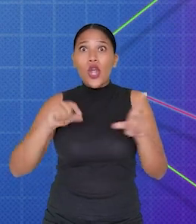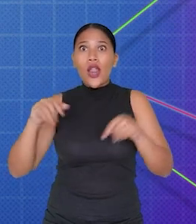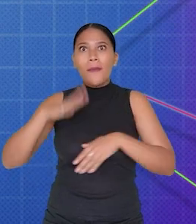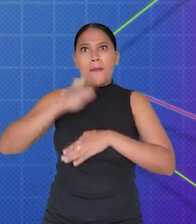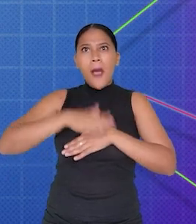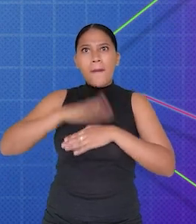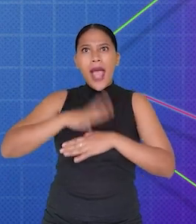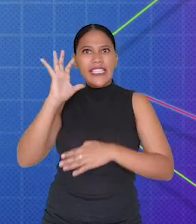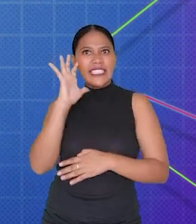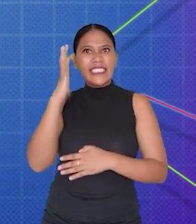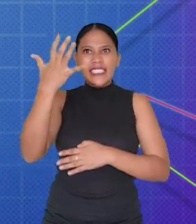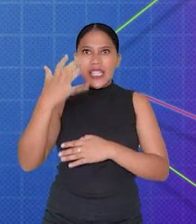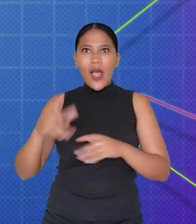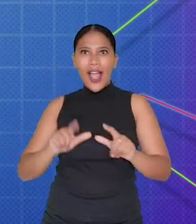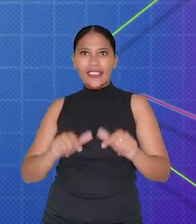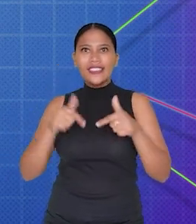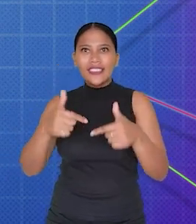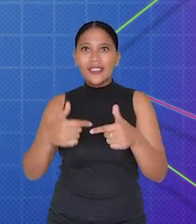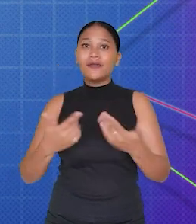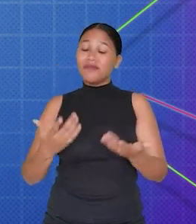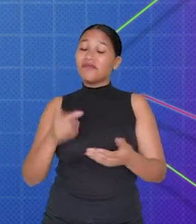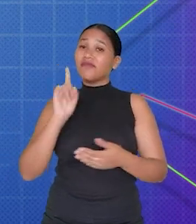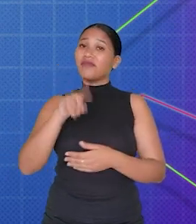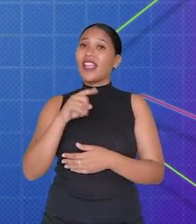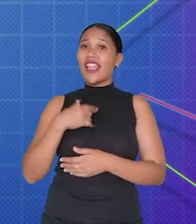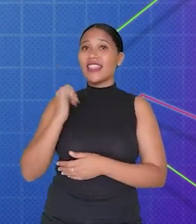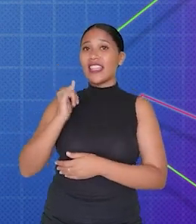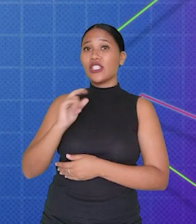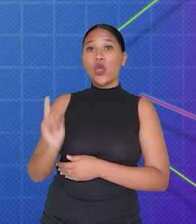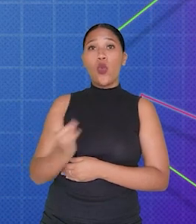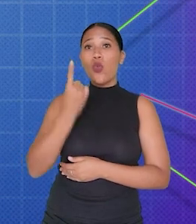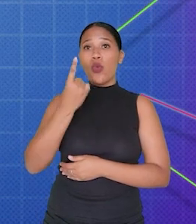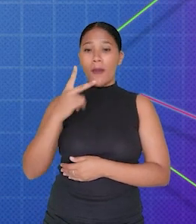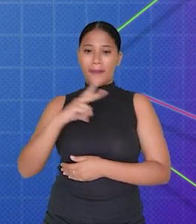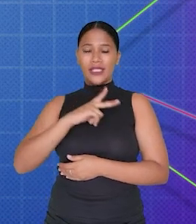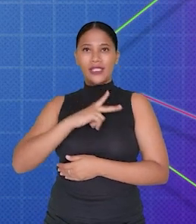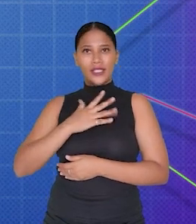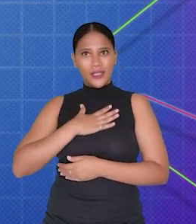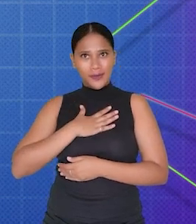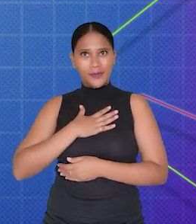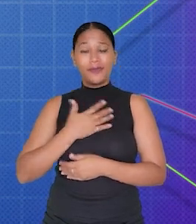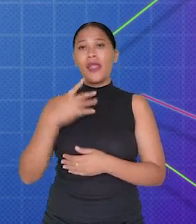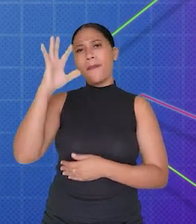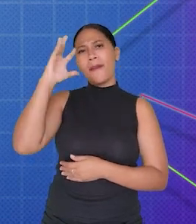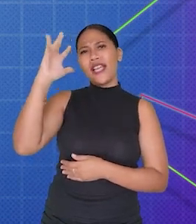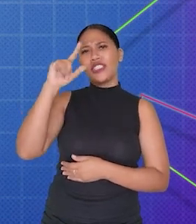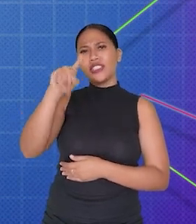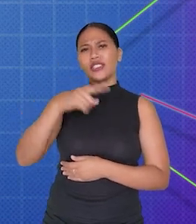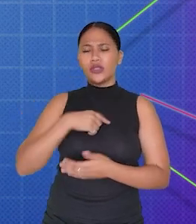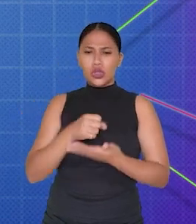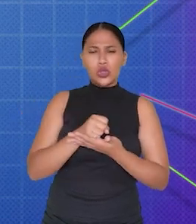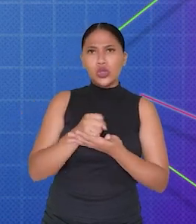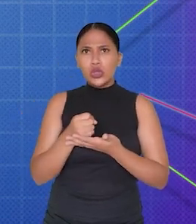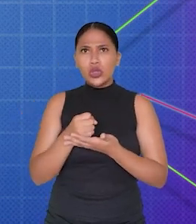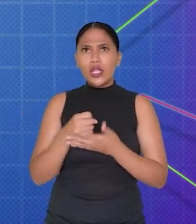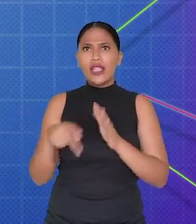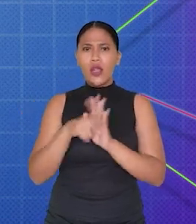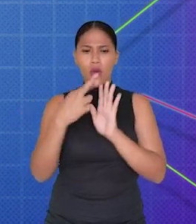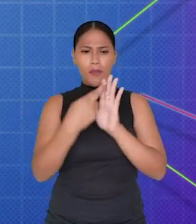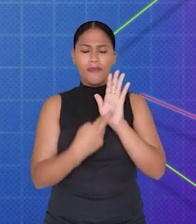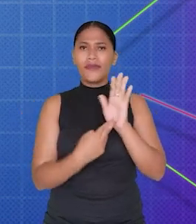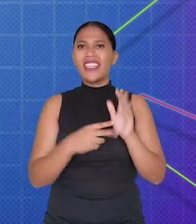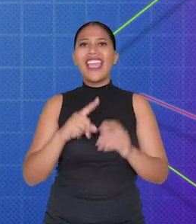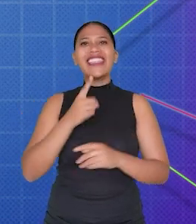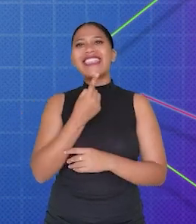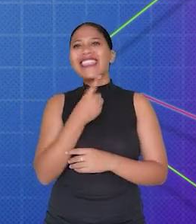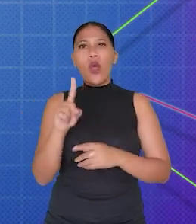suas próprias decisões e ações, resultando em uma narrativa única e personalizada. Imagine que vocês estão jogando um jogo com um roteiro